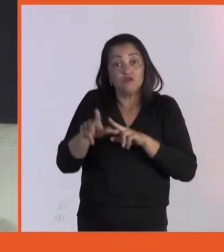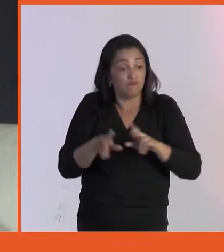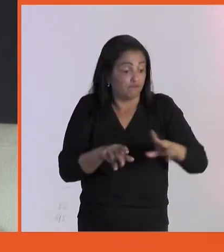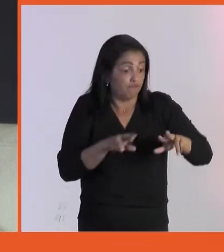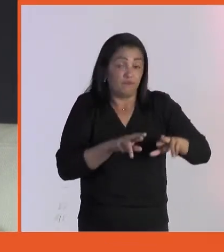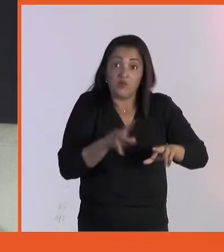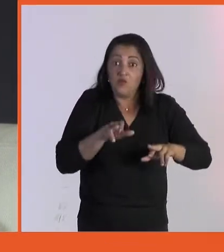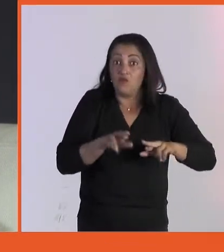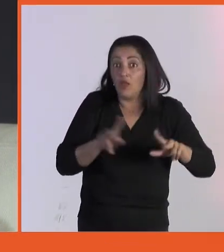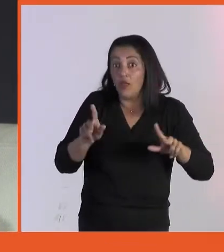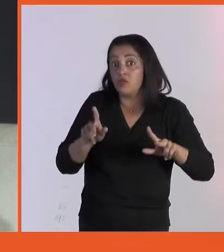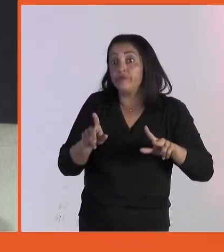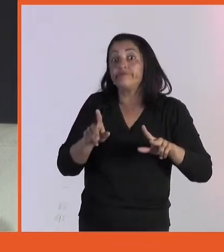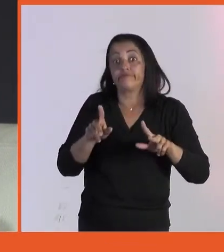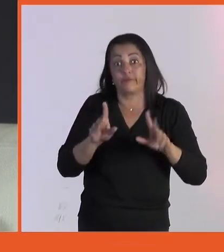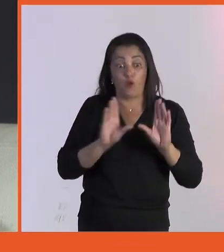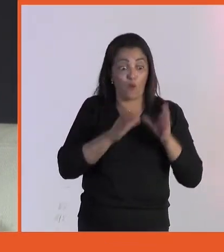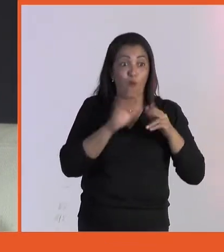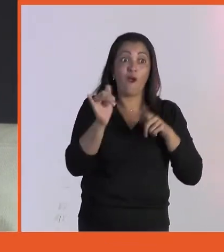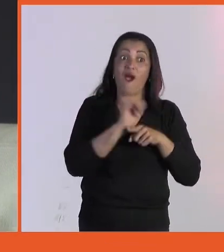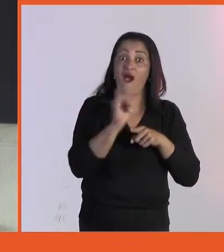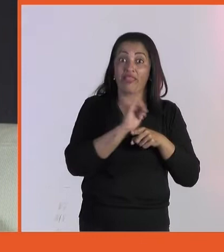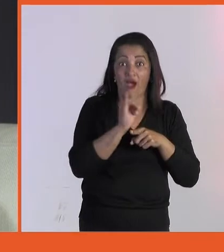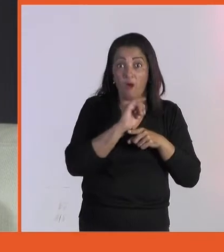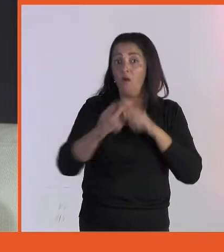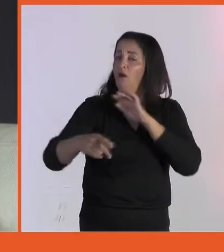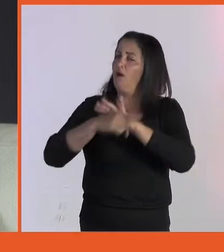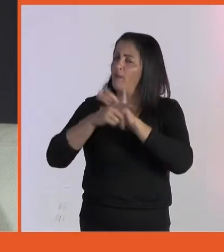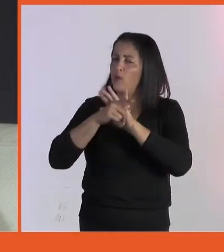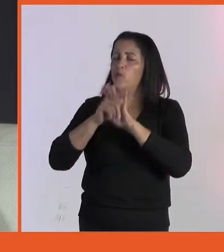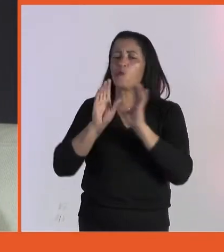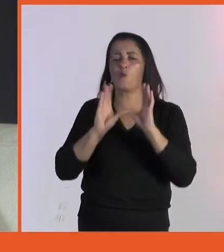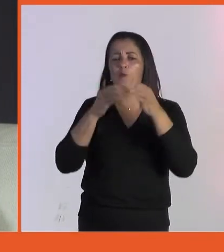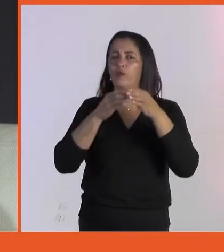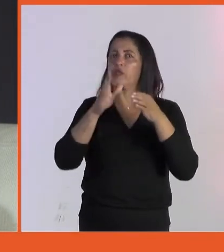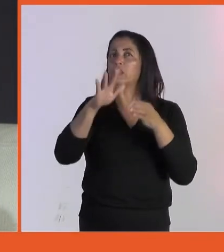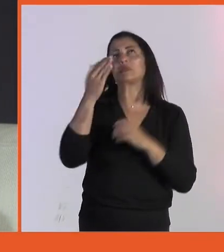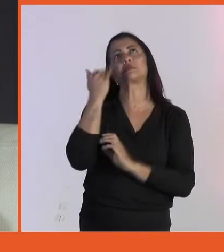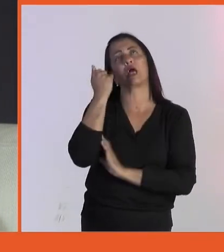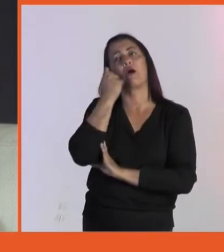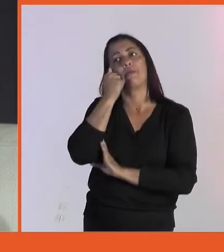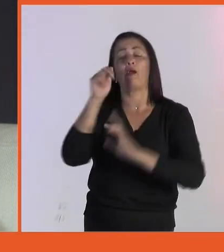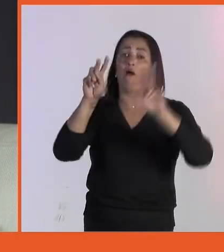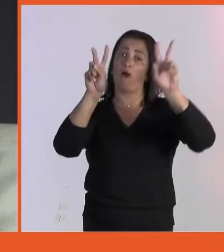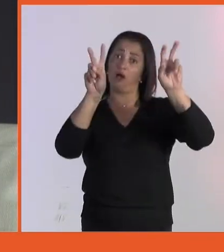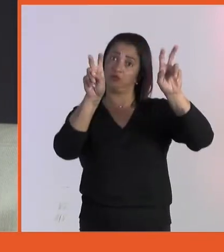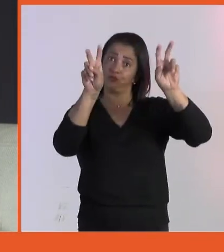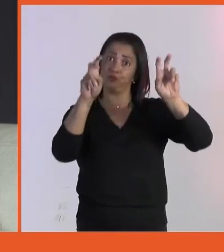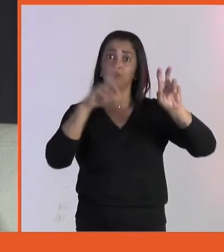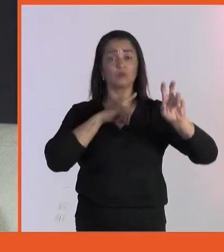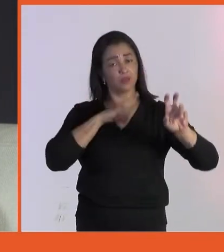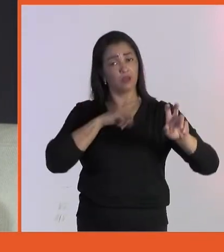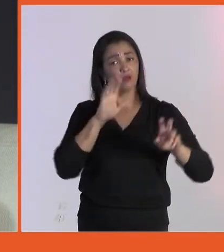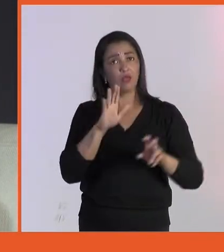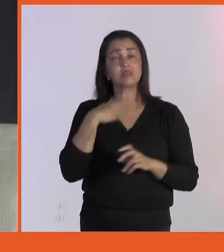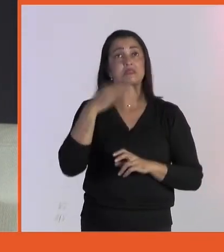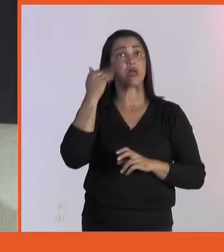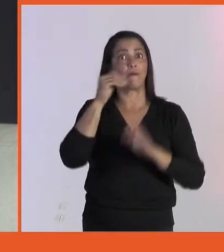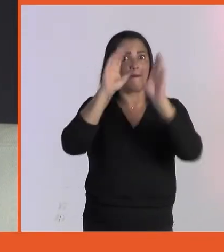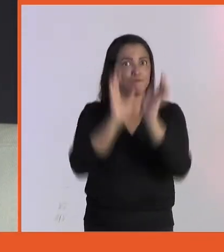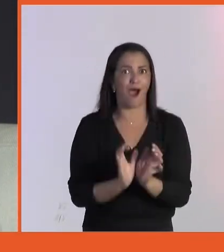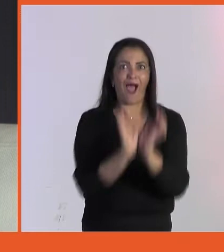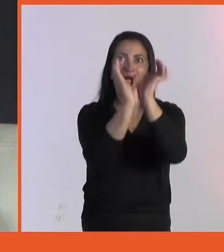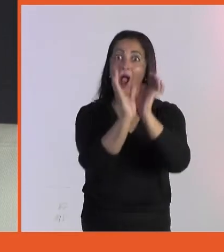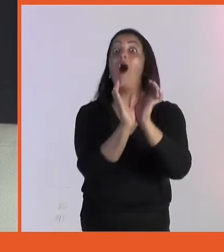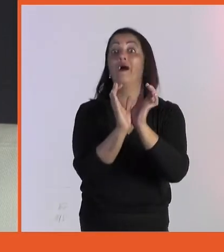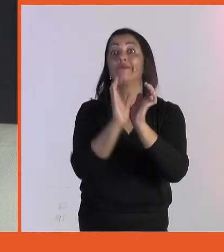que a comunidade, ela queria saber da nossa forma de falar sobre aquele assunto. Então, por exemplo, tem a live do Oscar, do Pipocando.